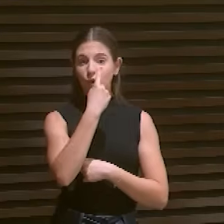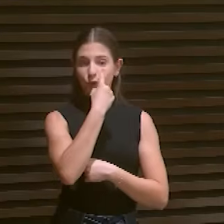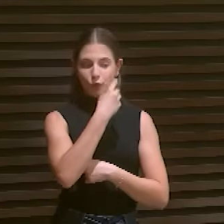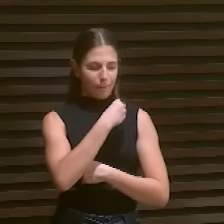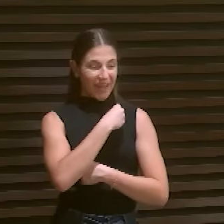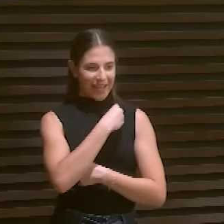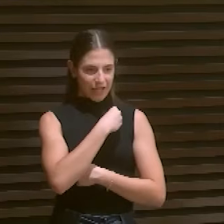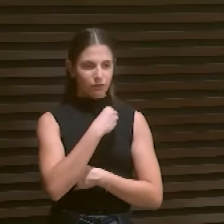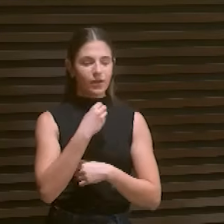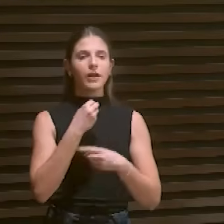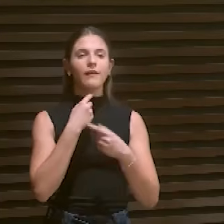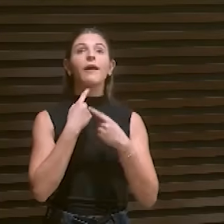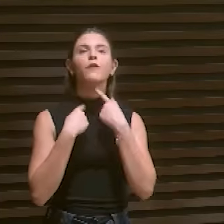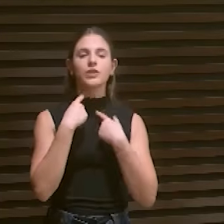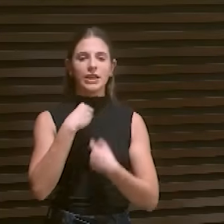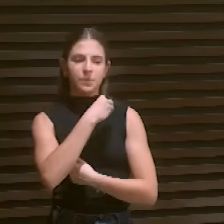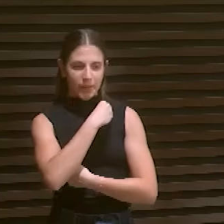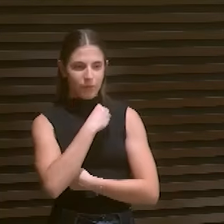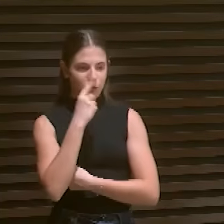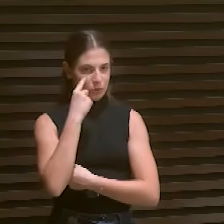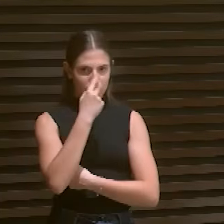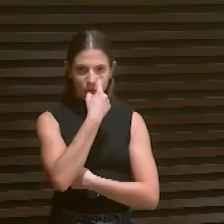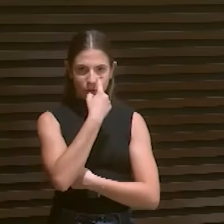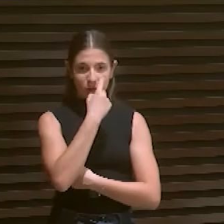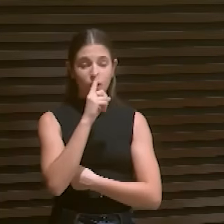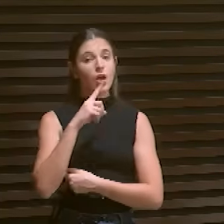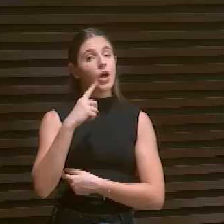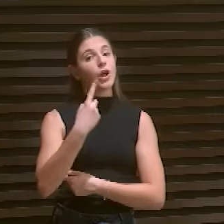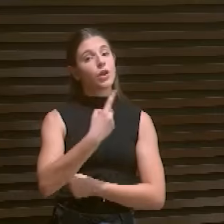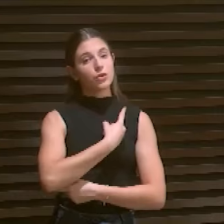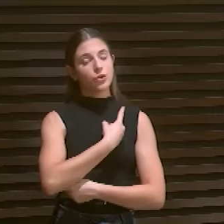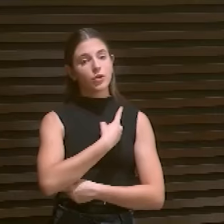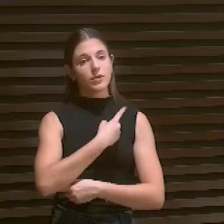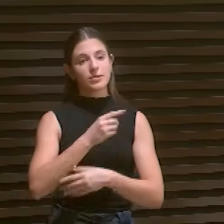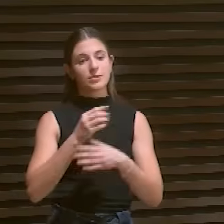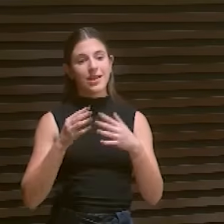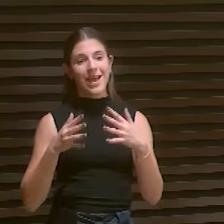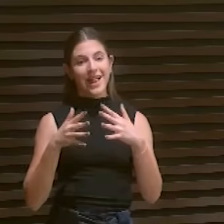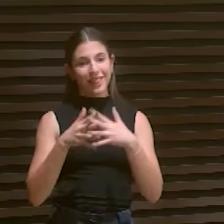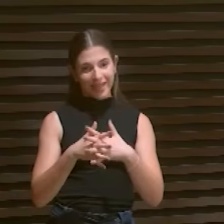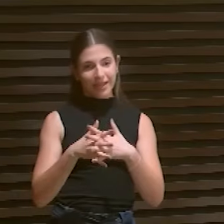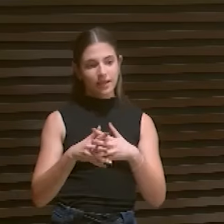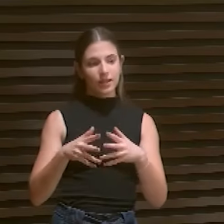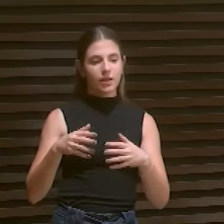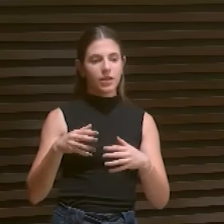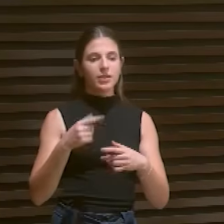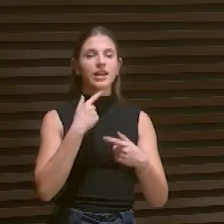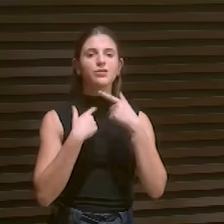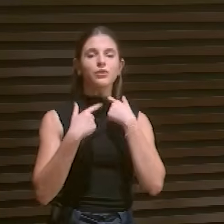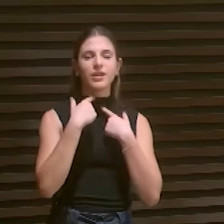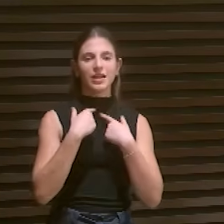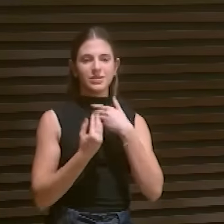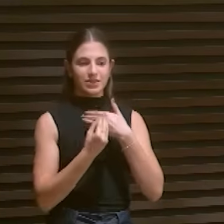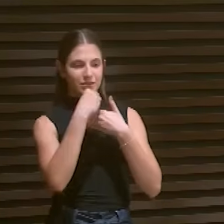dos olhos. Aqui nós passamos das tentações internas, ou seja, aquele